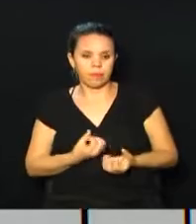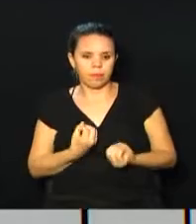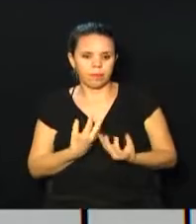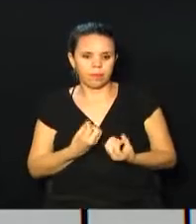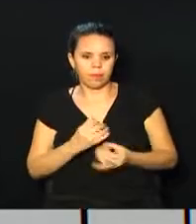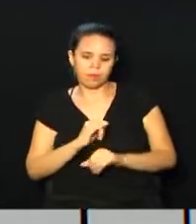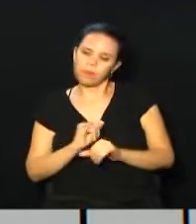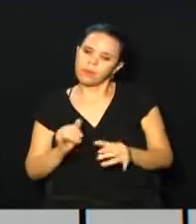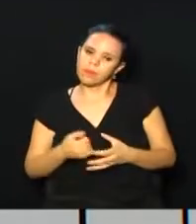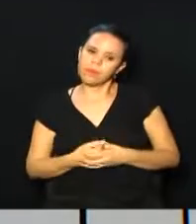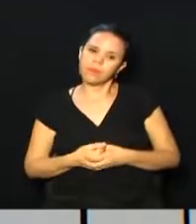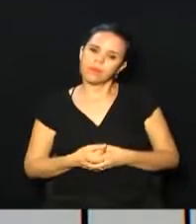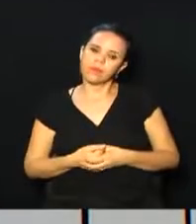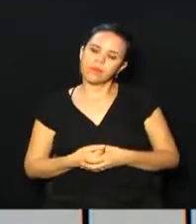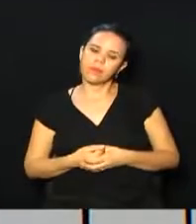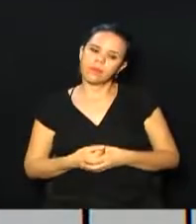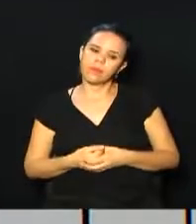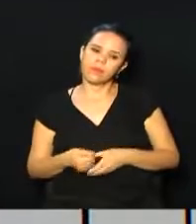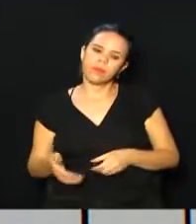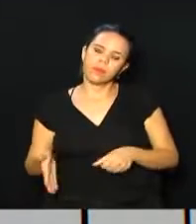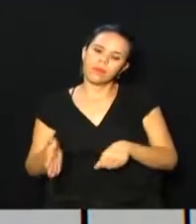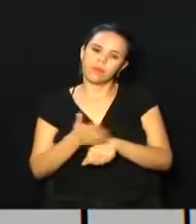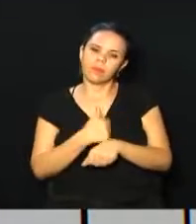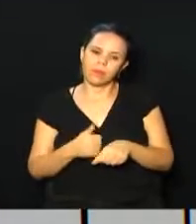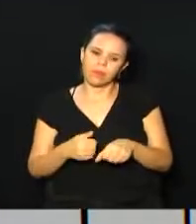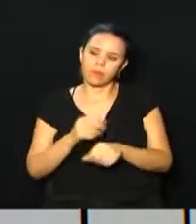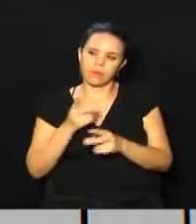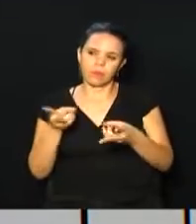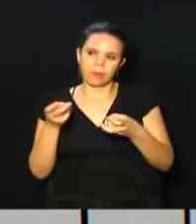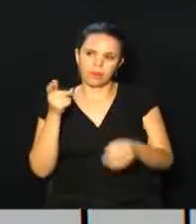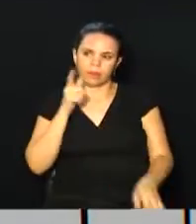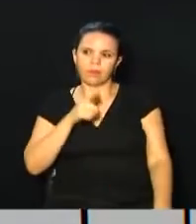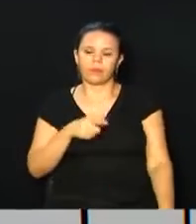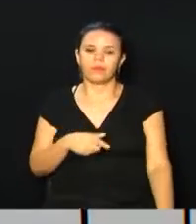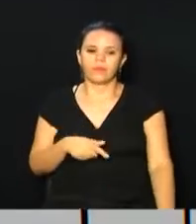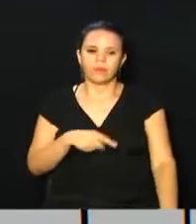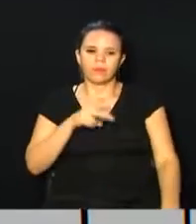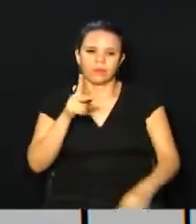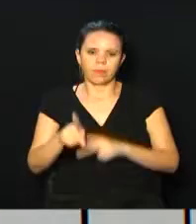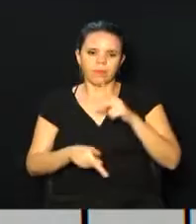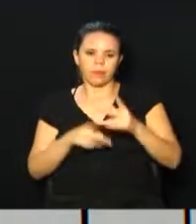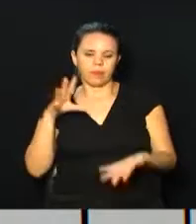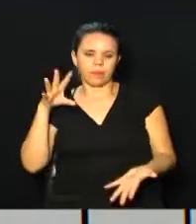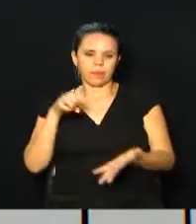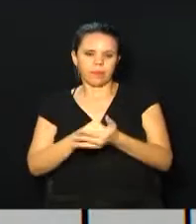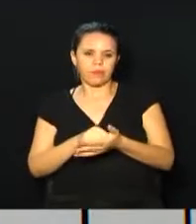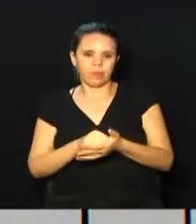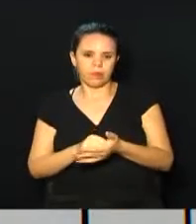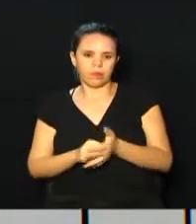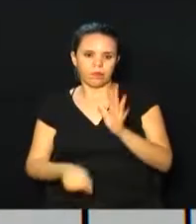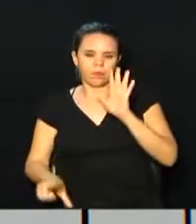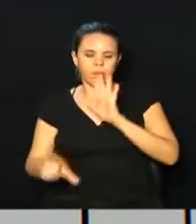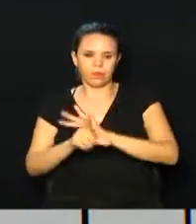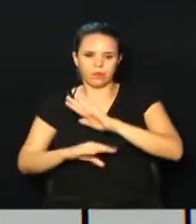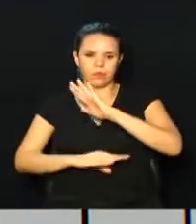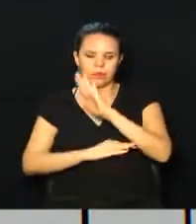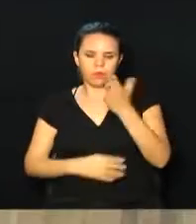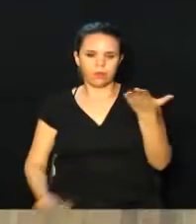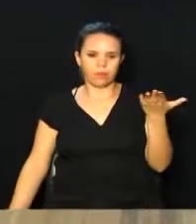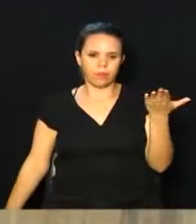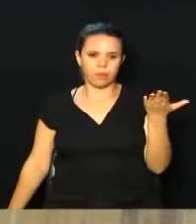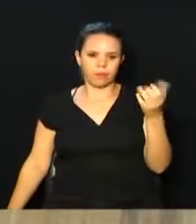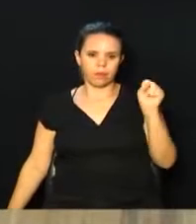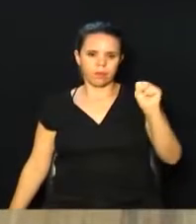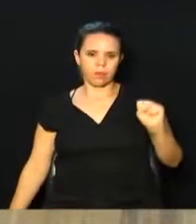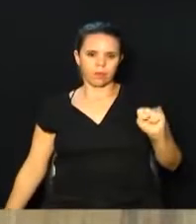informação prévia, ela consegue, a pessoa pode se cadastrar. Uma lei aqui da Câmara Municipal, o SAEM, não é